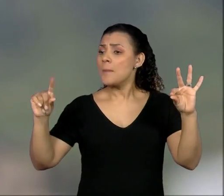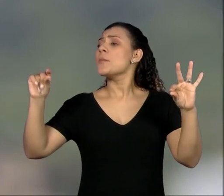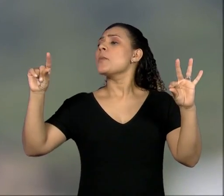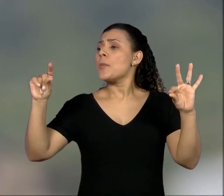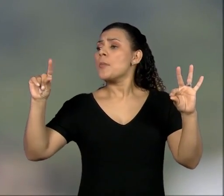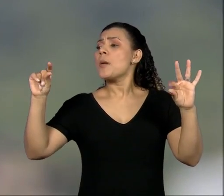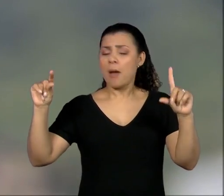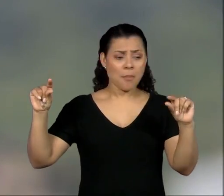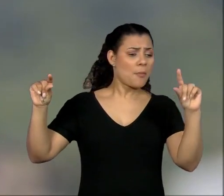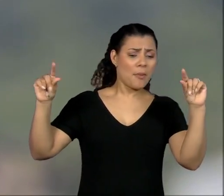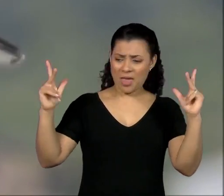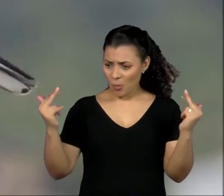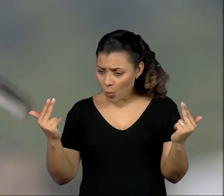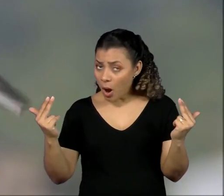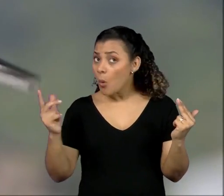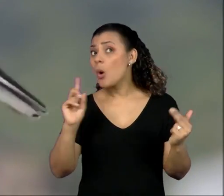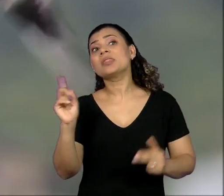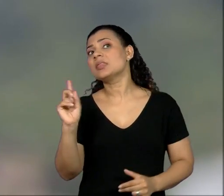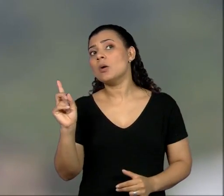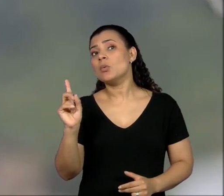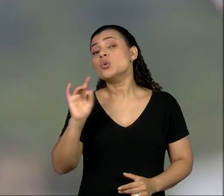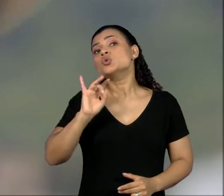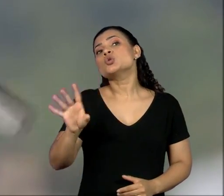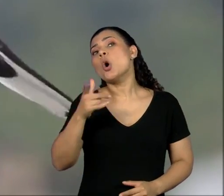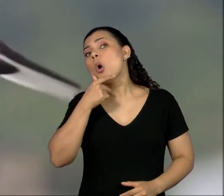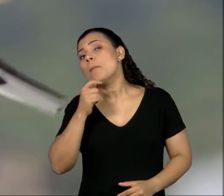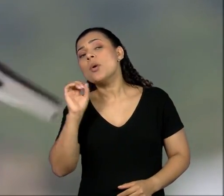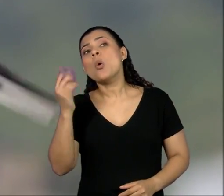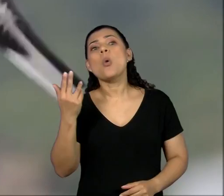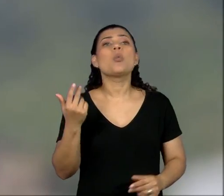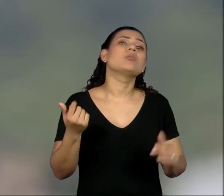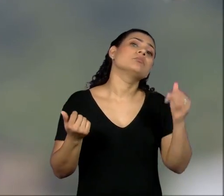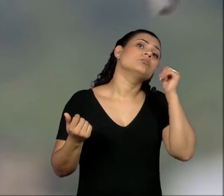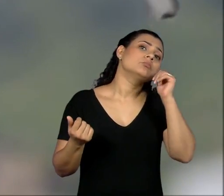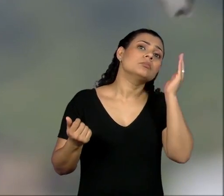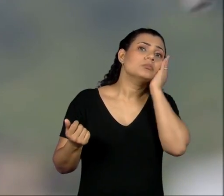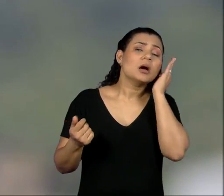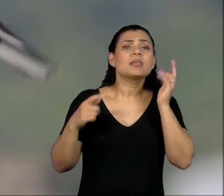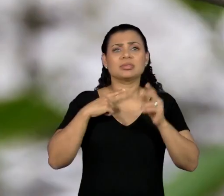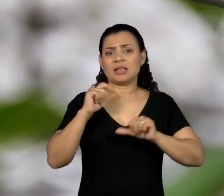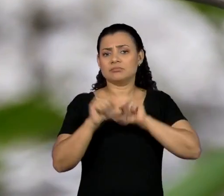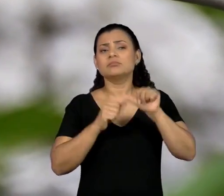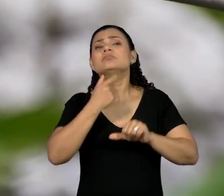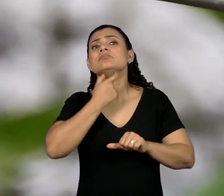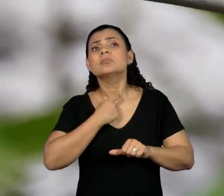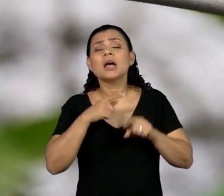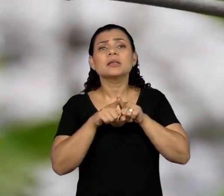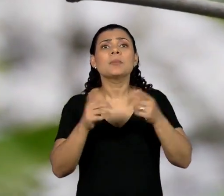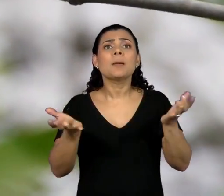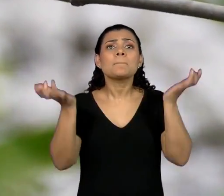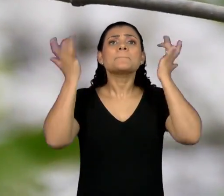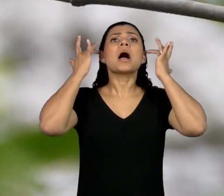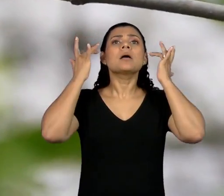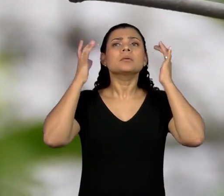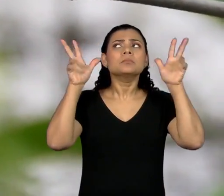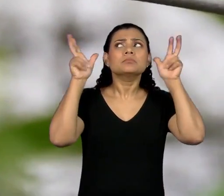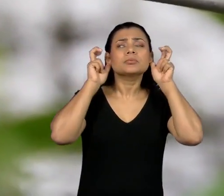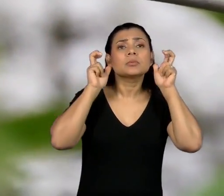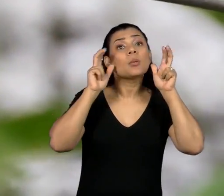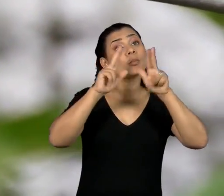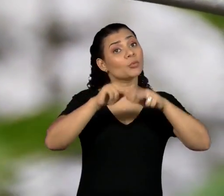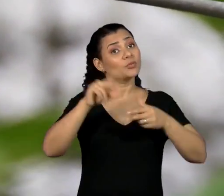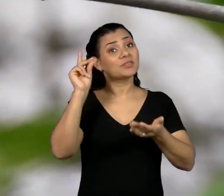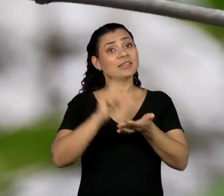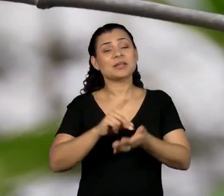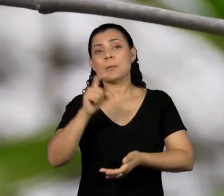será estudada para verificar se há adaptações nas cordas vocais e no ouvido interno. O aprendizado de pai